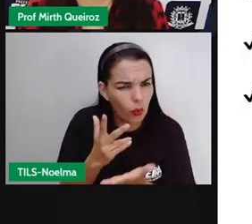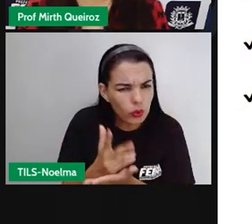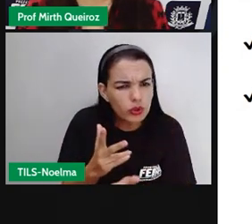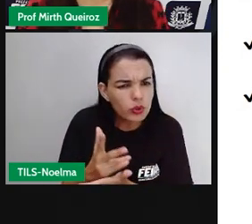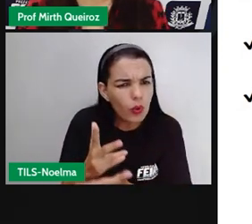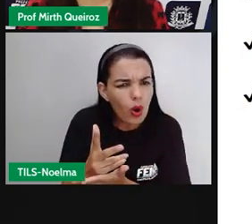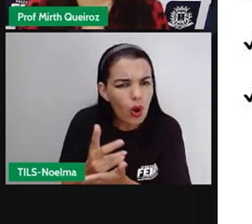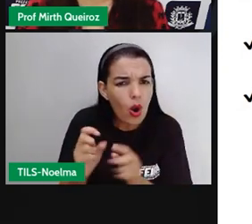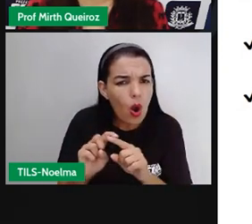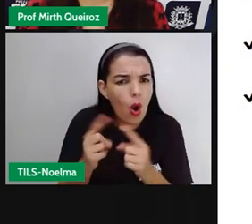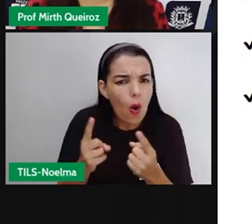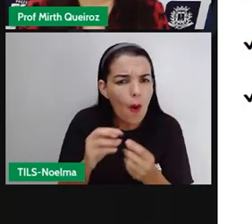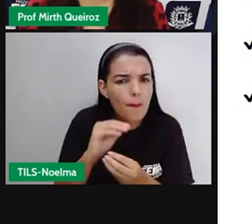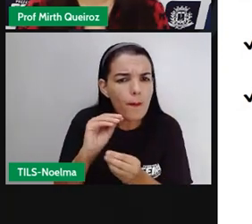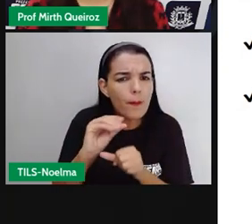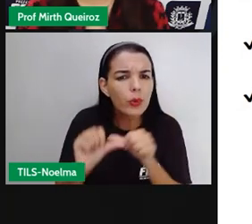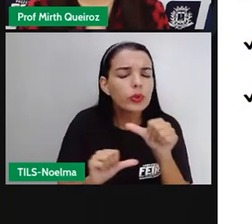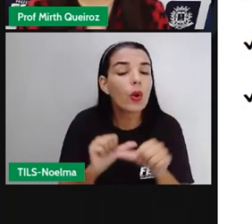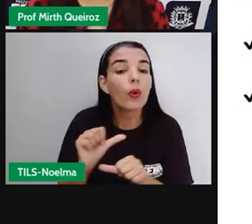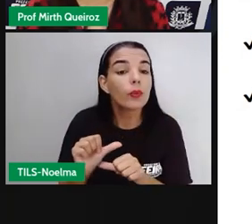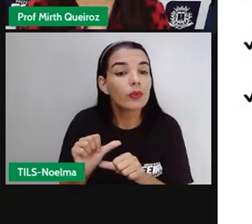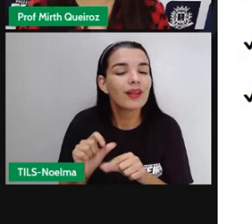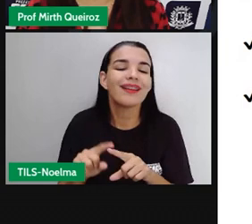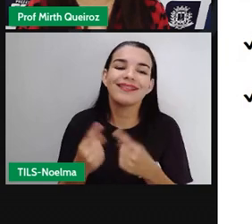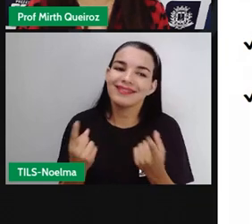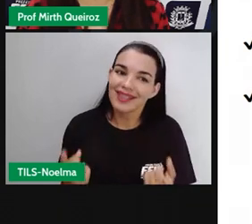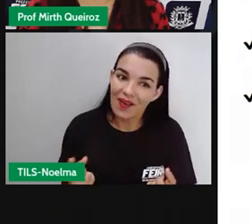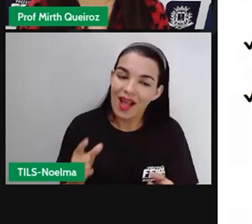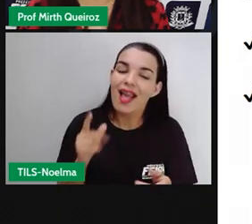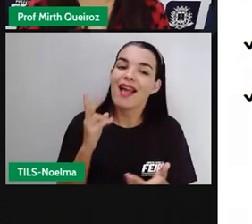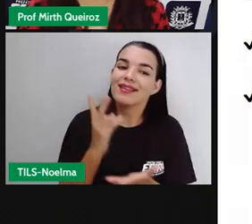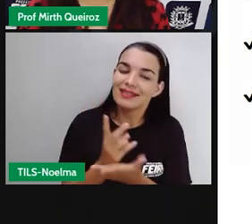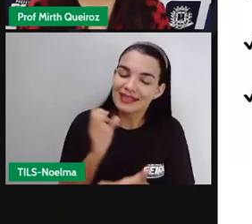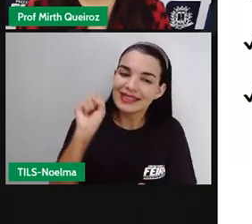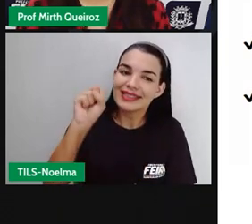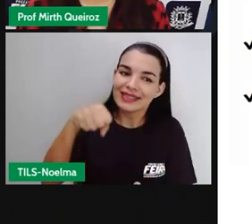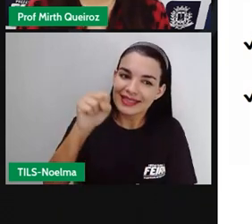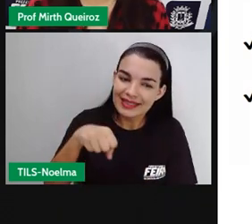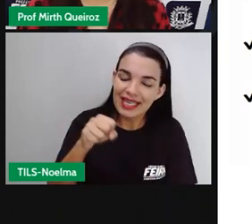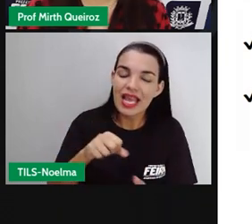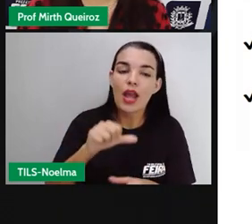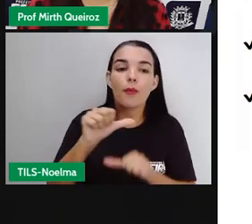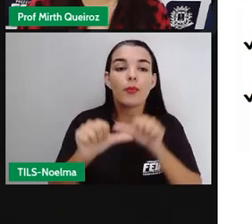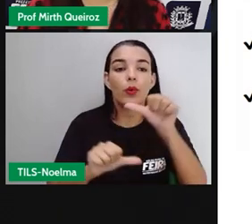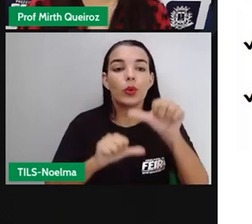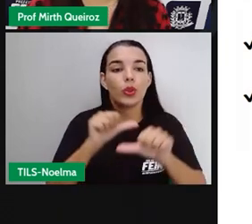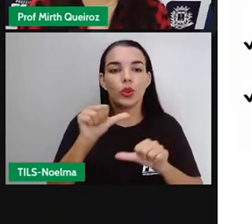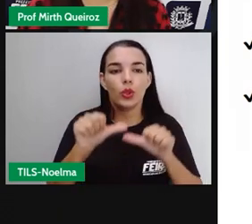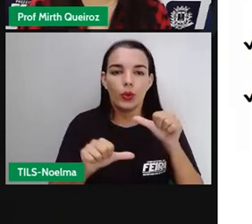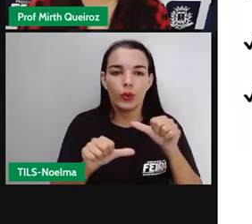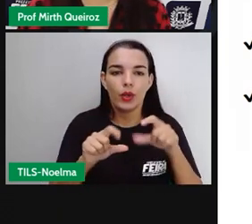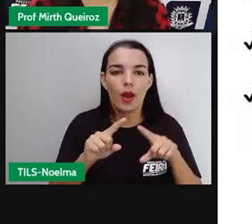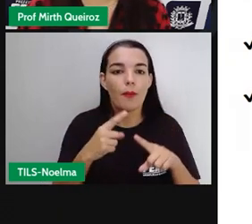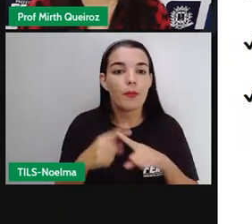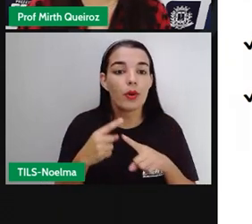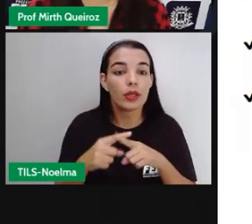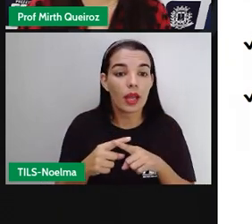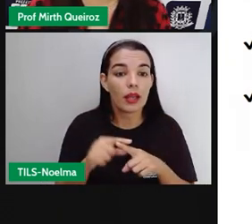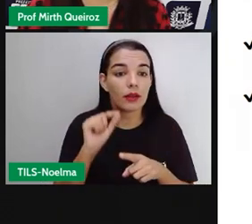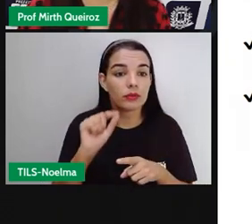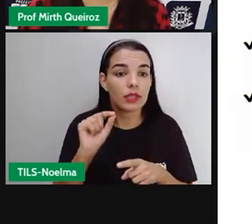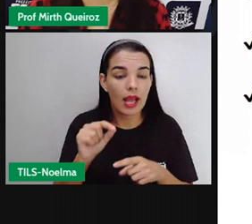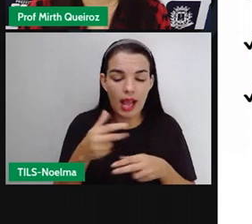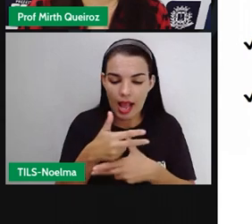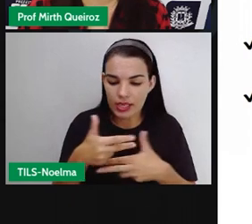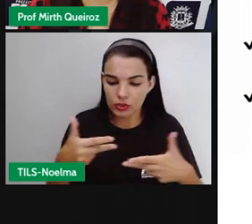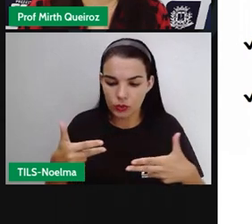foram modificadas? Elas foram modificadas, não é mesmo? Os materiais utilizados na mistura conseguiram